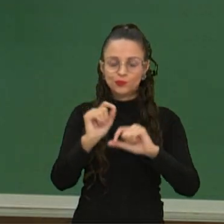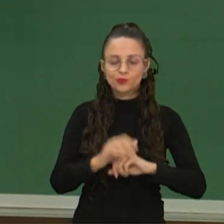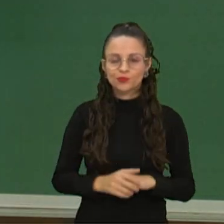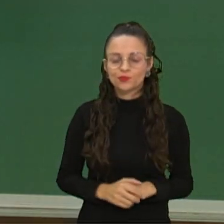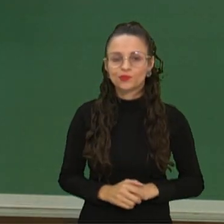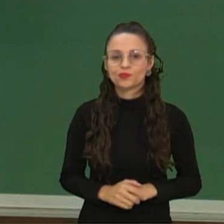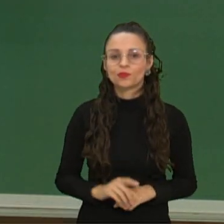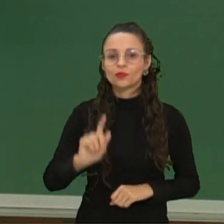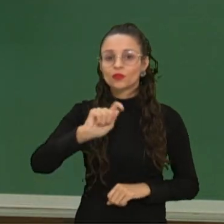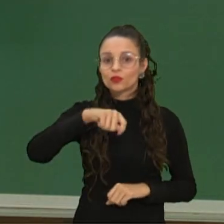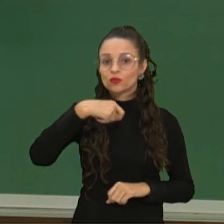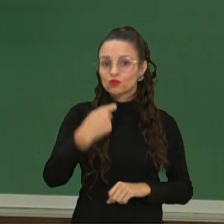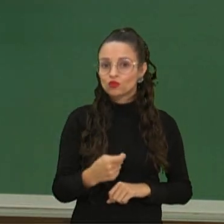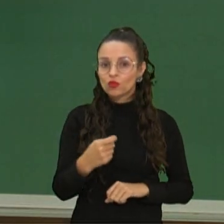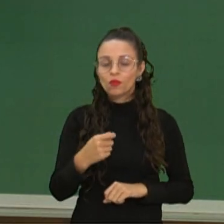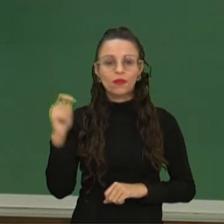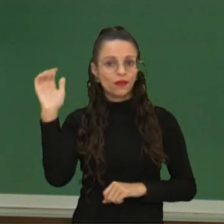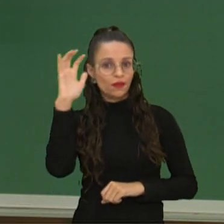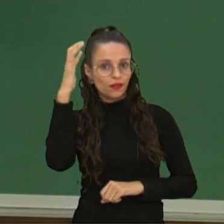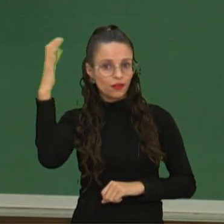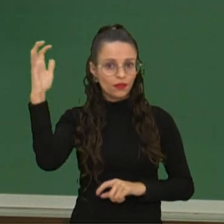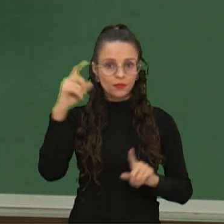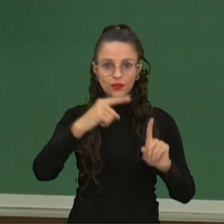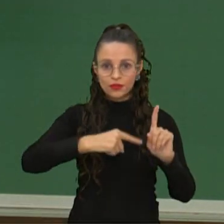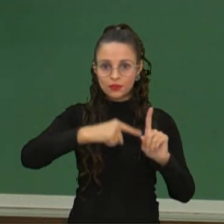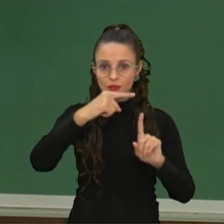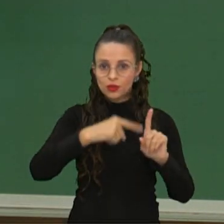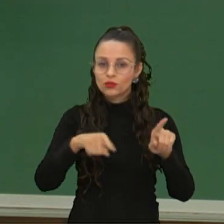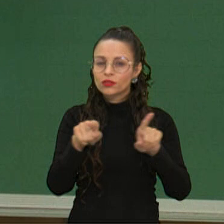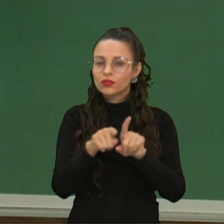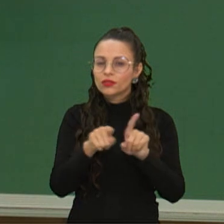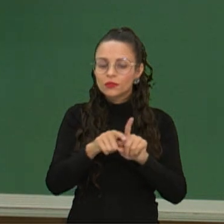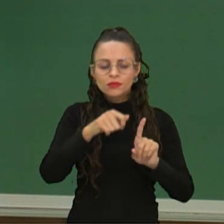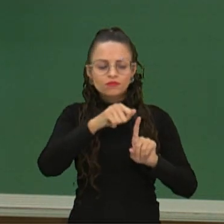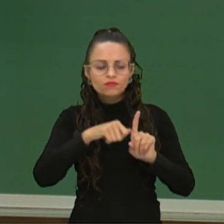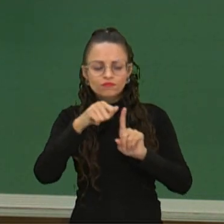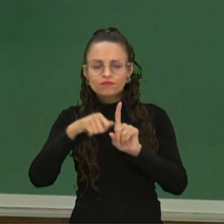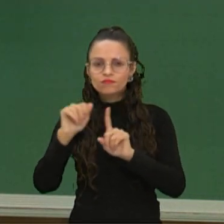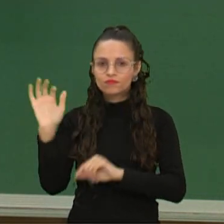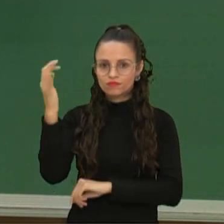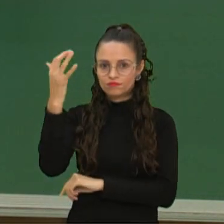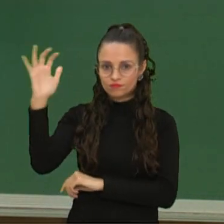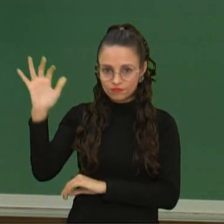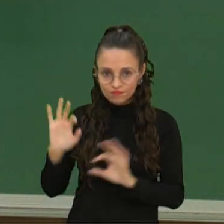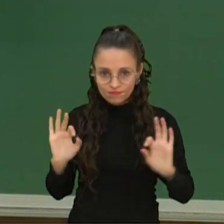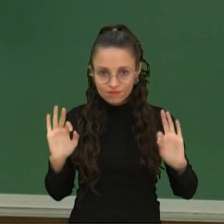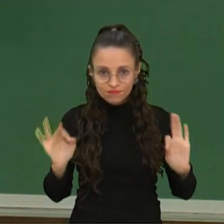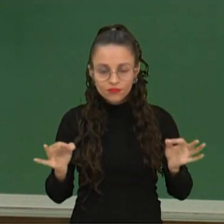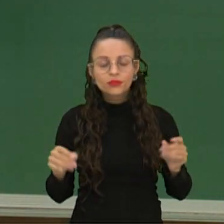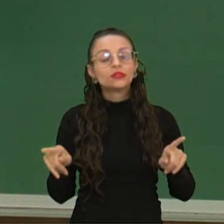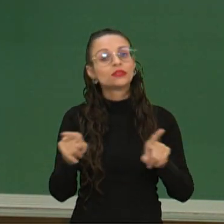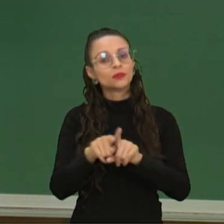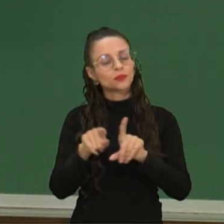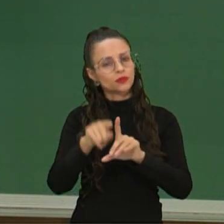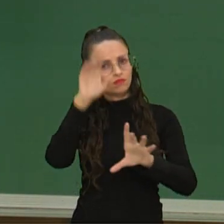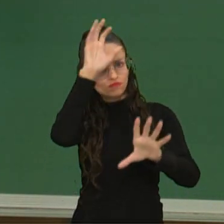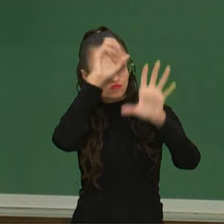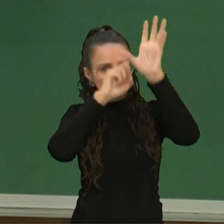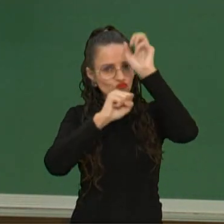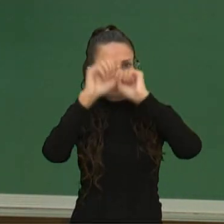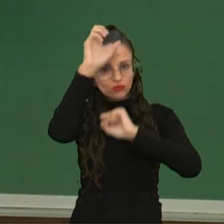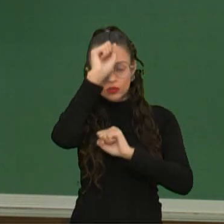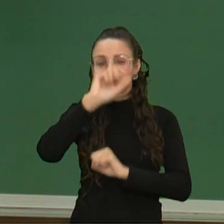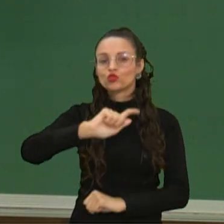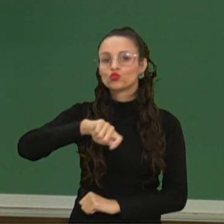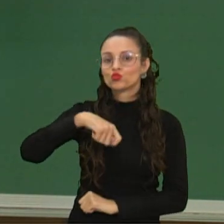falamos um pouco sobre clima, temperatura e as estações do ano, não foi isso? E a gente aprendeu um pouco, eu dei uma breve noção